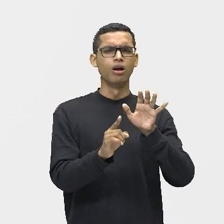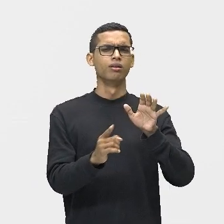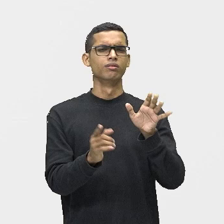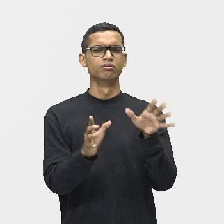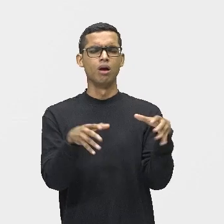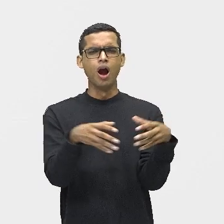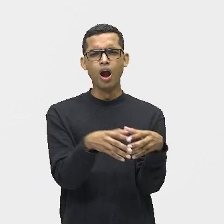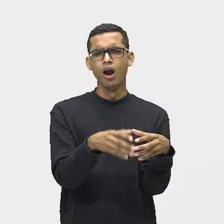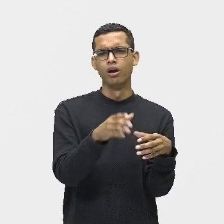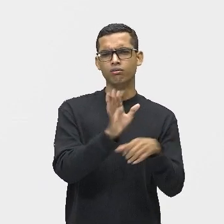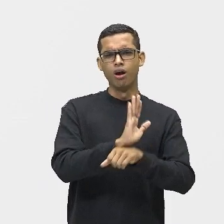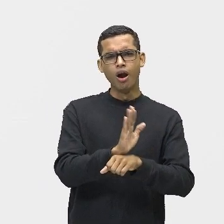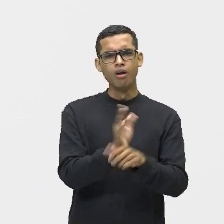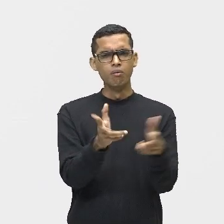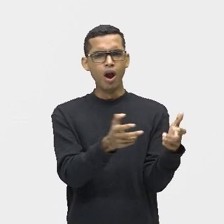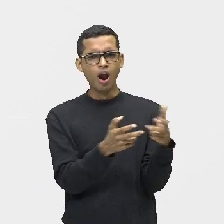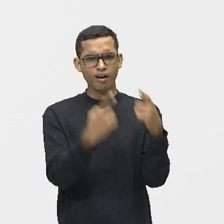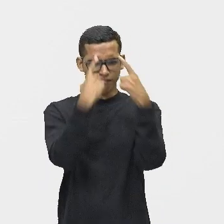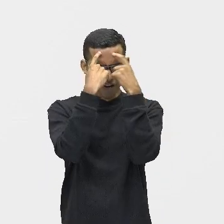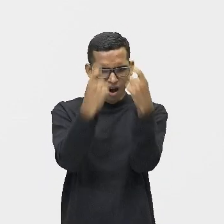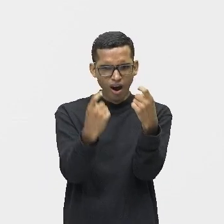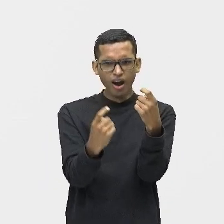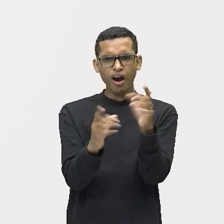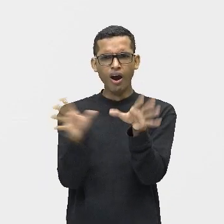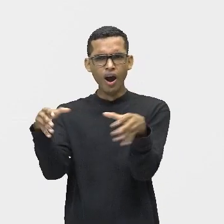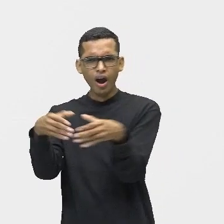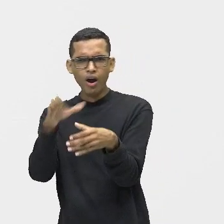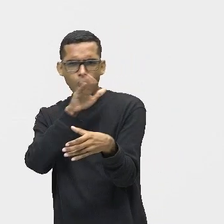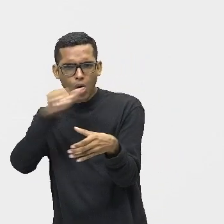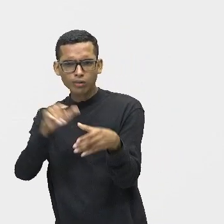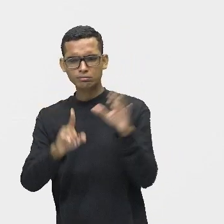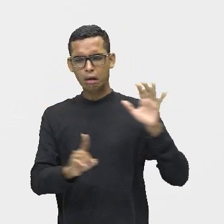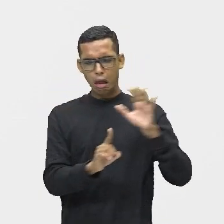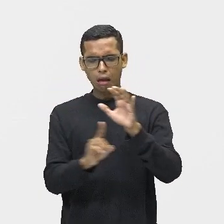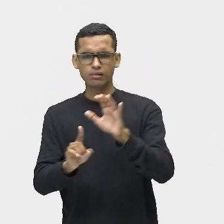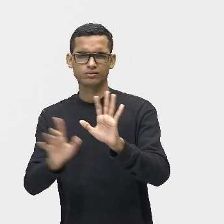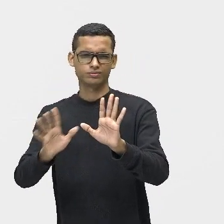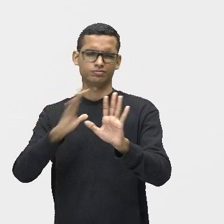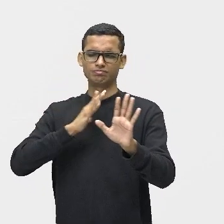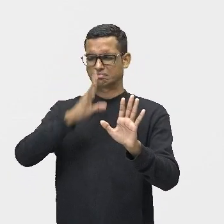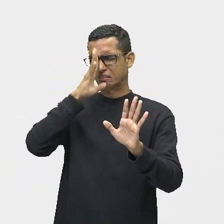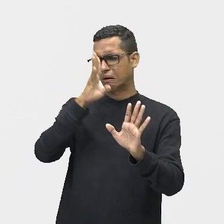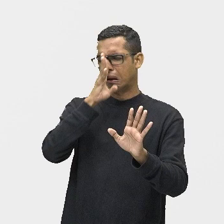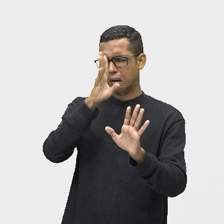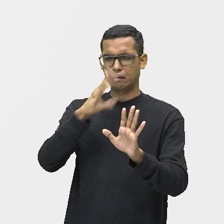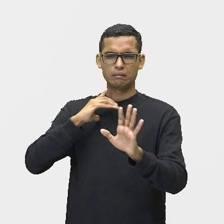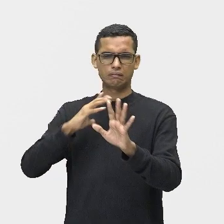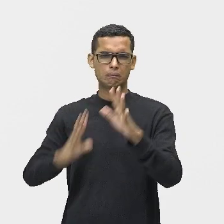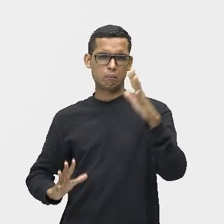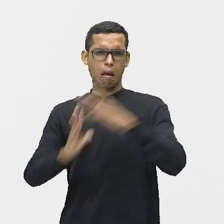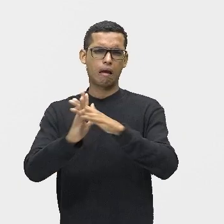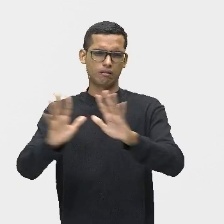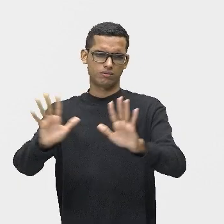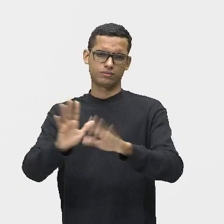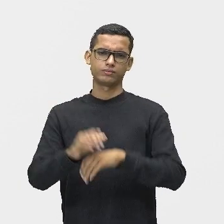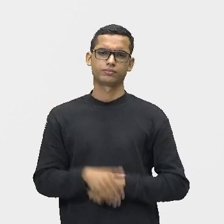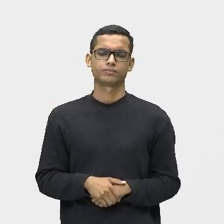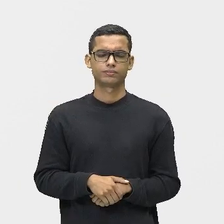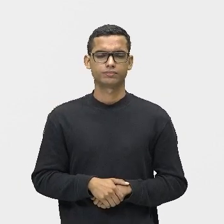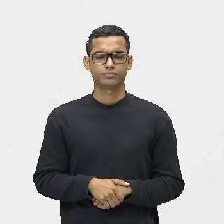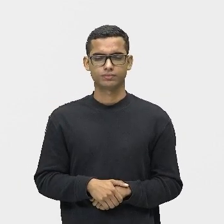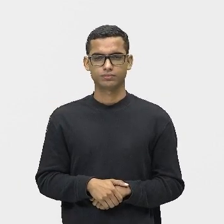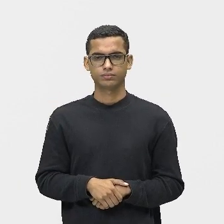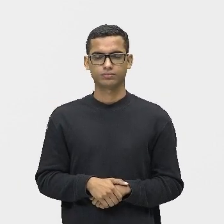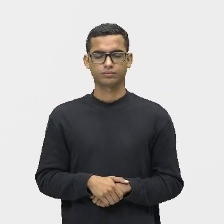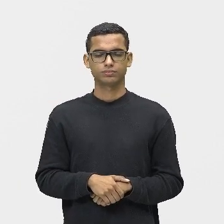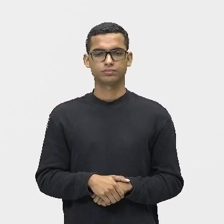A influência de filmes e videogames violentos sobre as crianças é exagerada. Então ele acredita que essa influência ela é apresentada